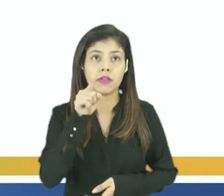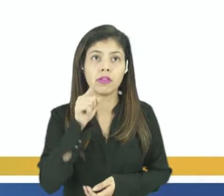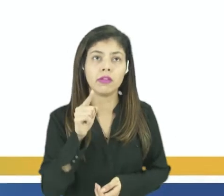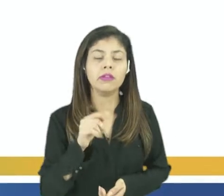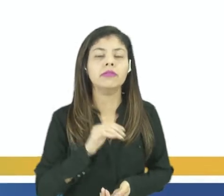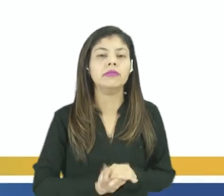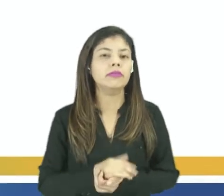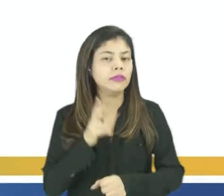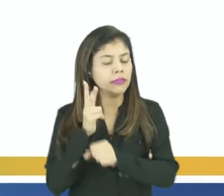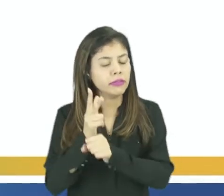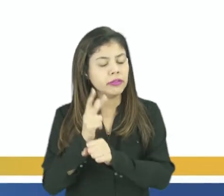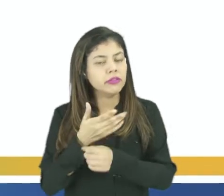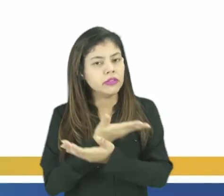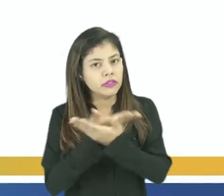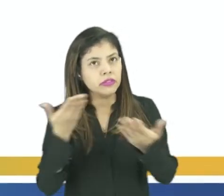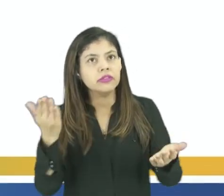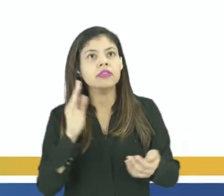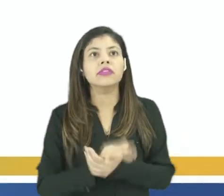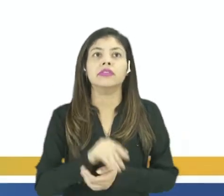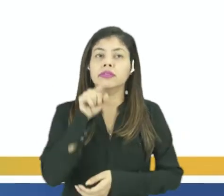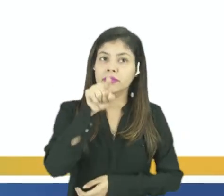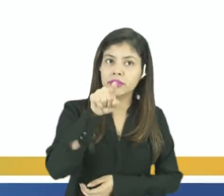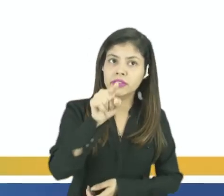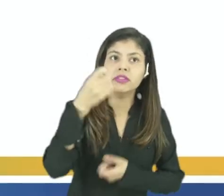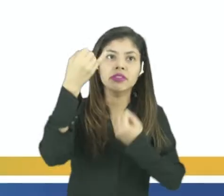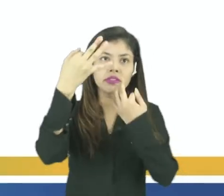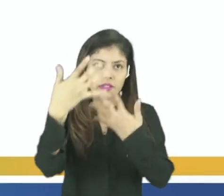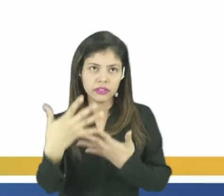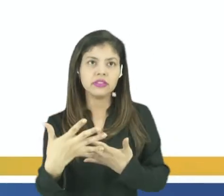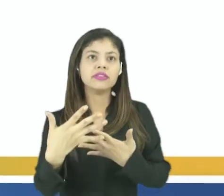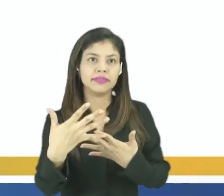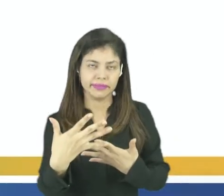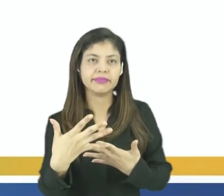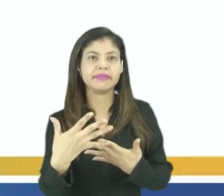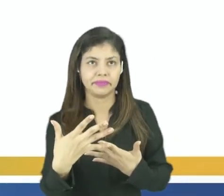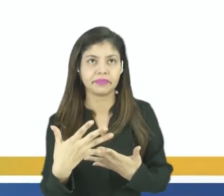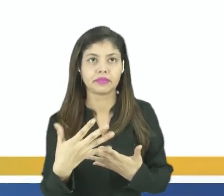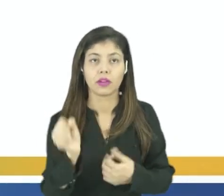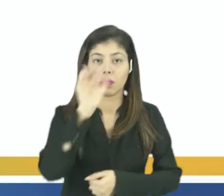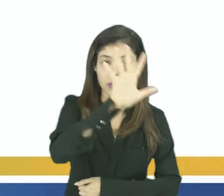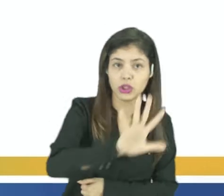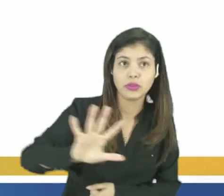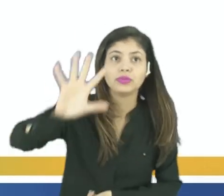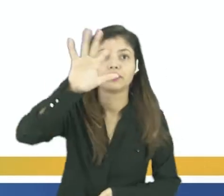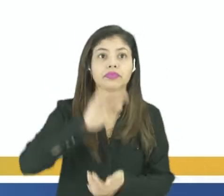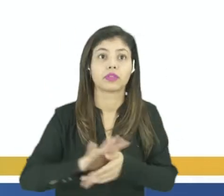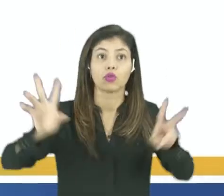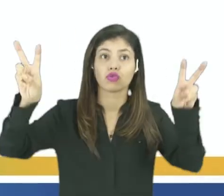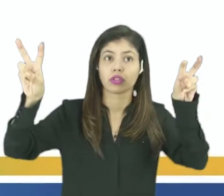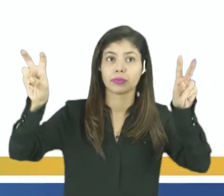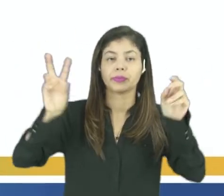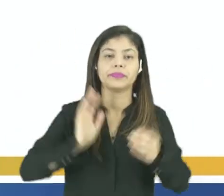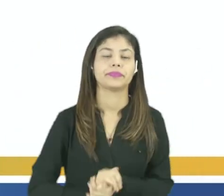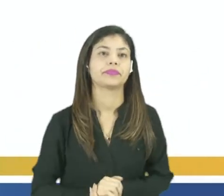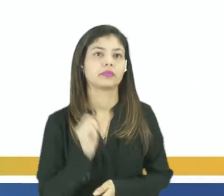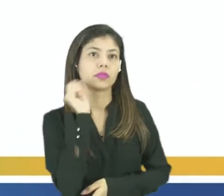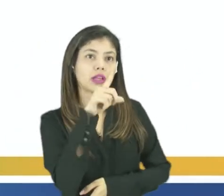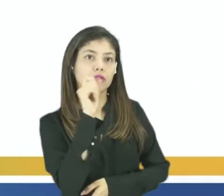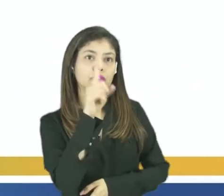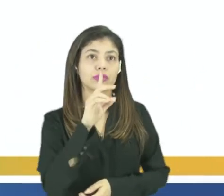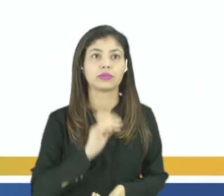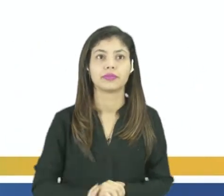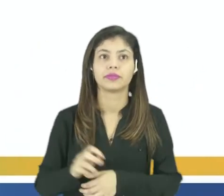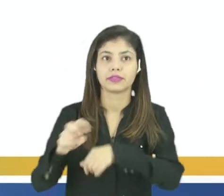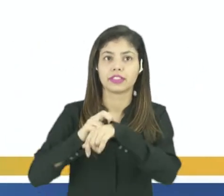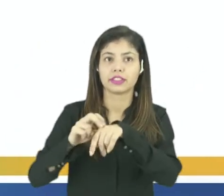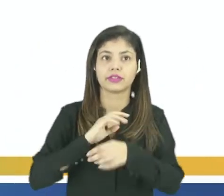Sugestão de vídeo, tá, pessoal? Exatamente isso que eu falei, está aqui no Manual do Mundo, né? O título do vídeo está aqui, ó. Como fazer um